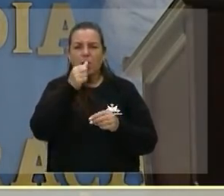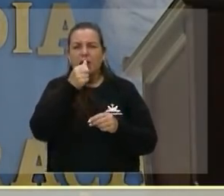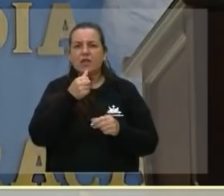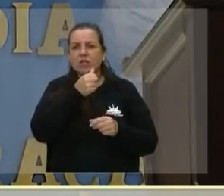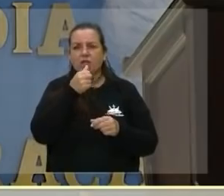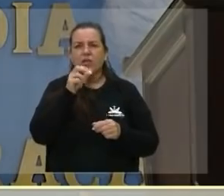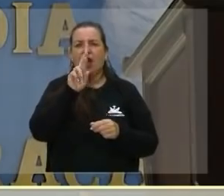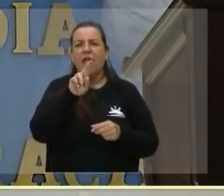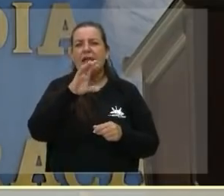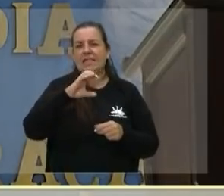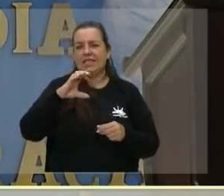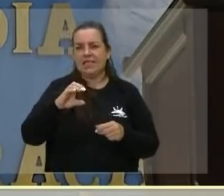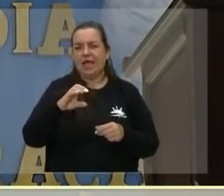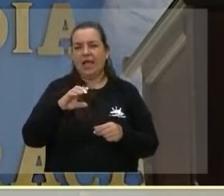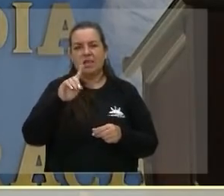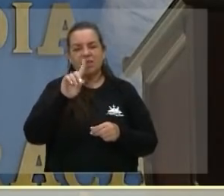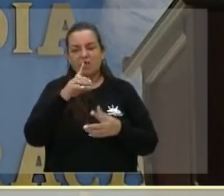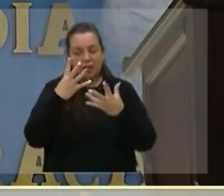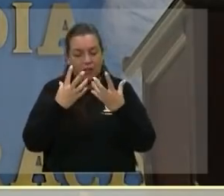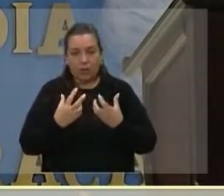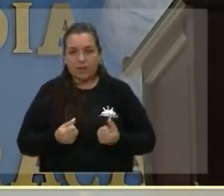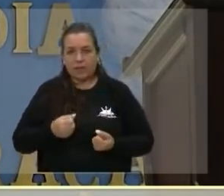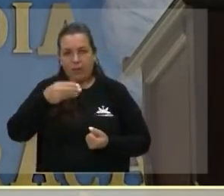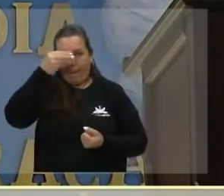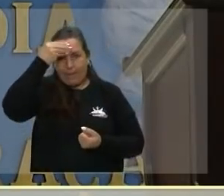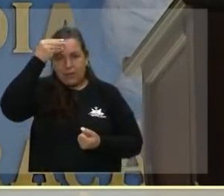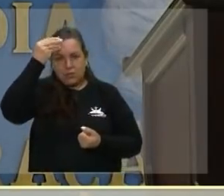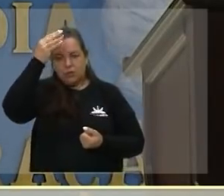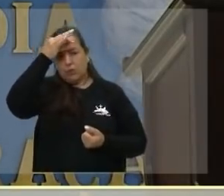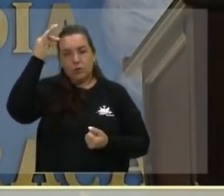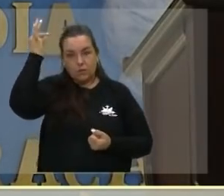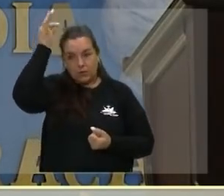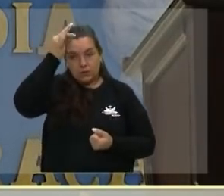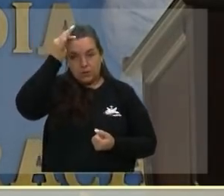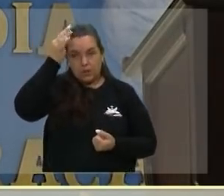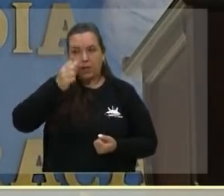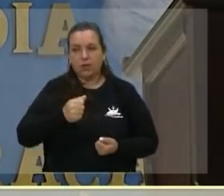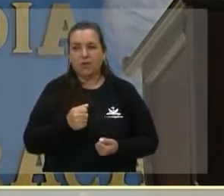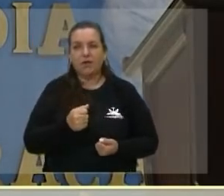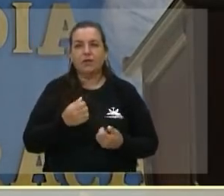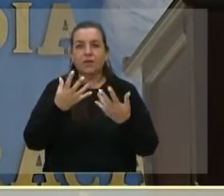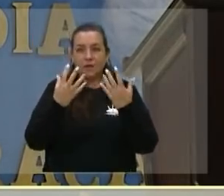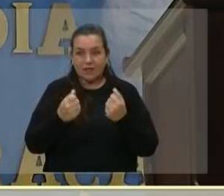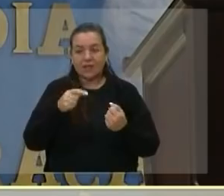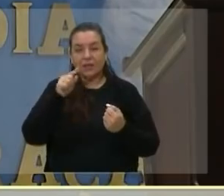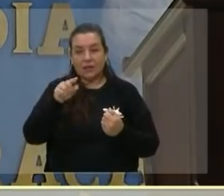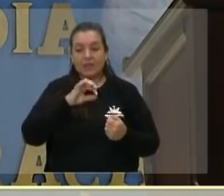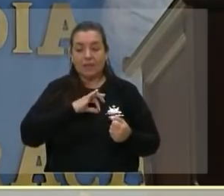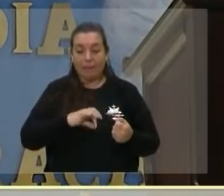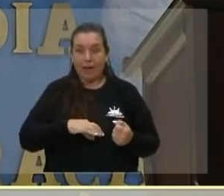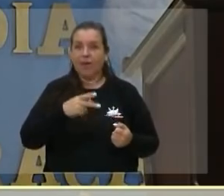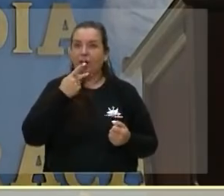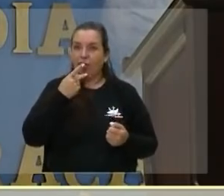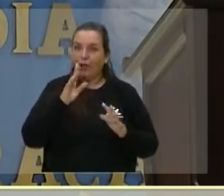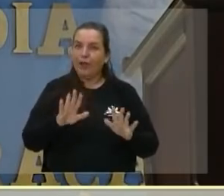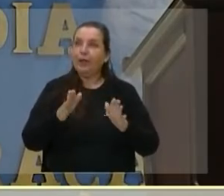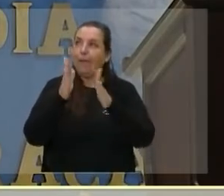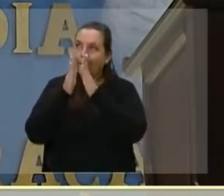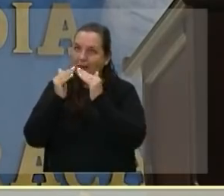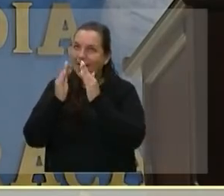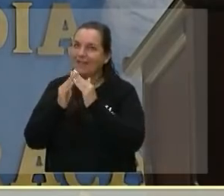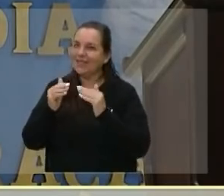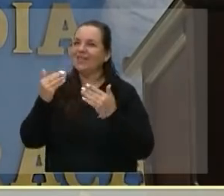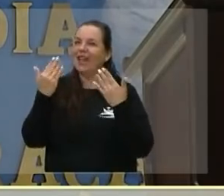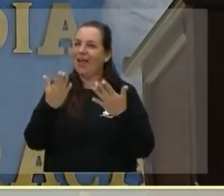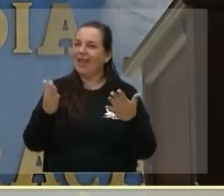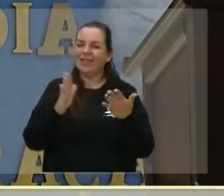renovação carismática se você não recebeu o batismo no espírito santo escute o que esse padre tá dizendo peça